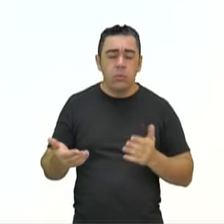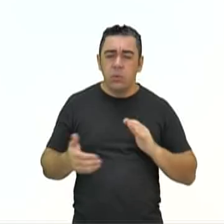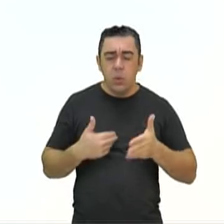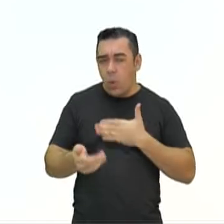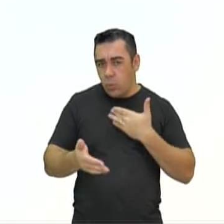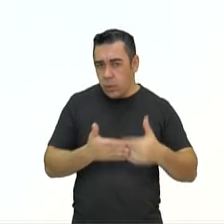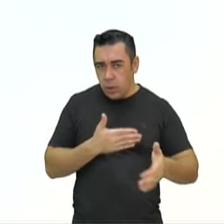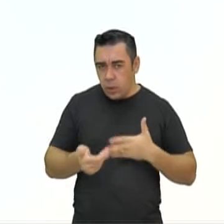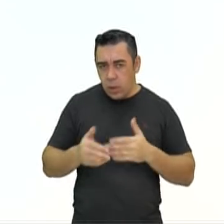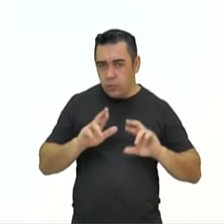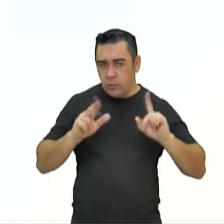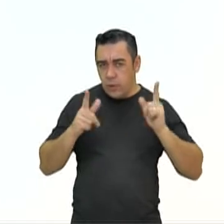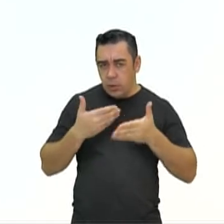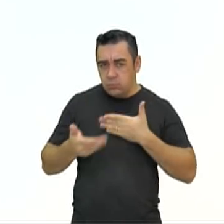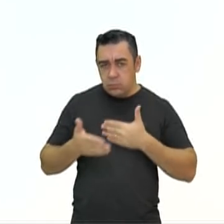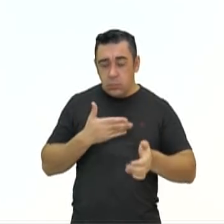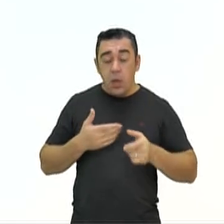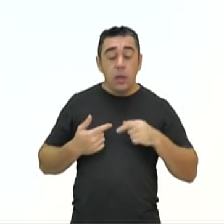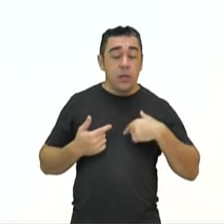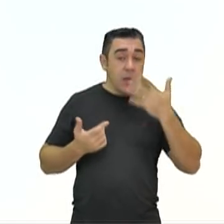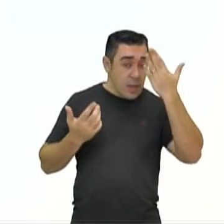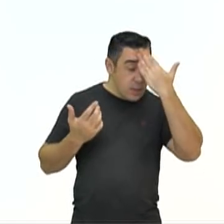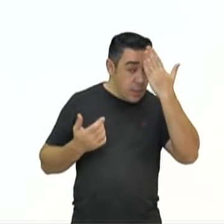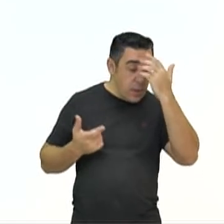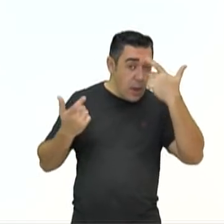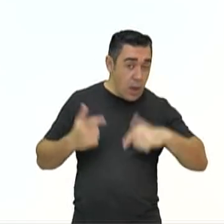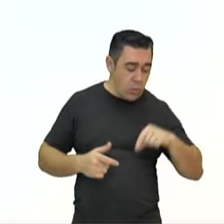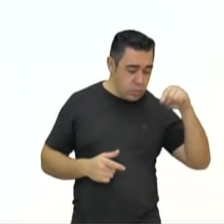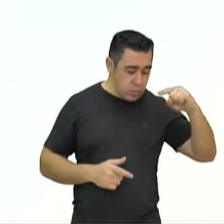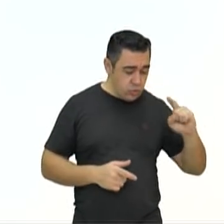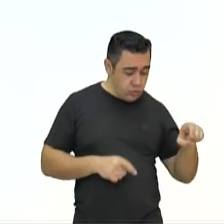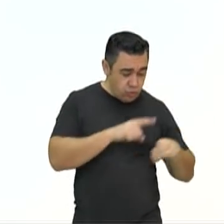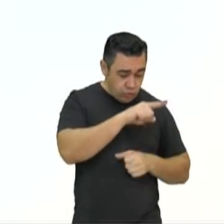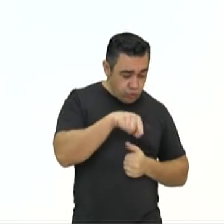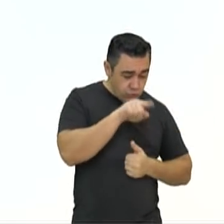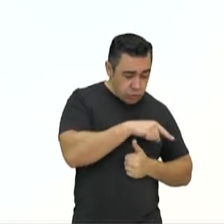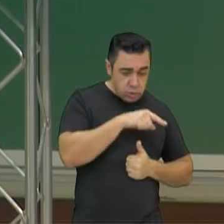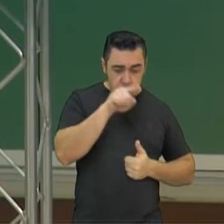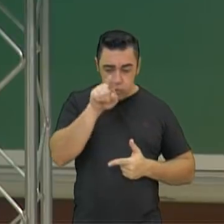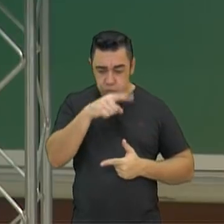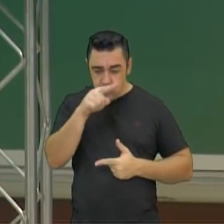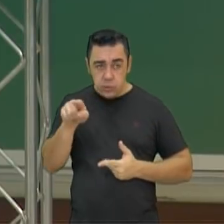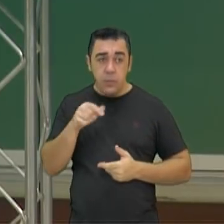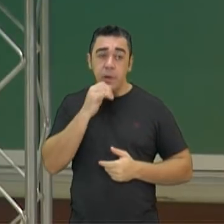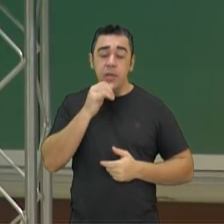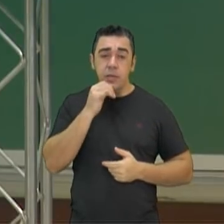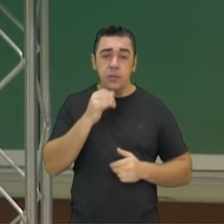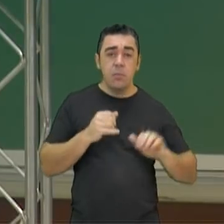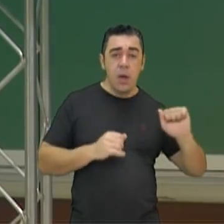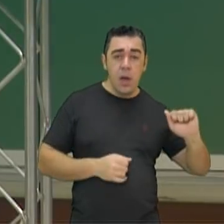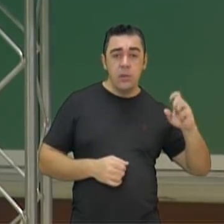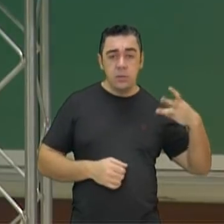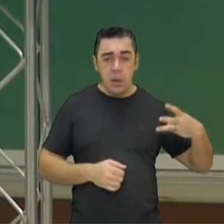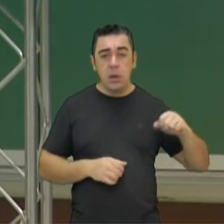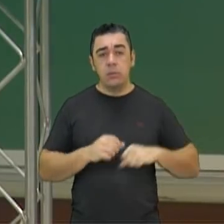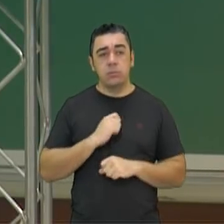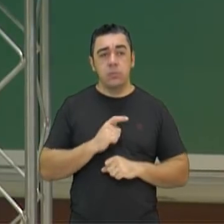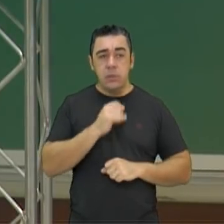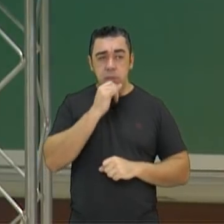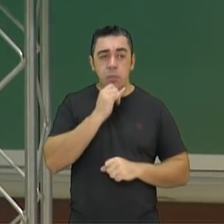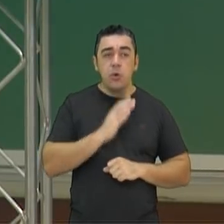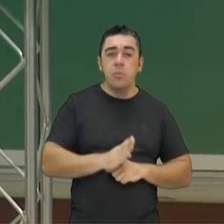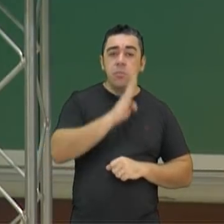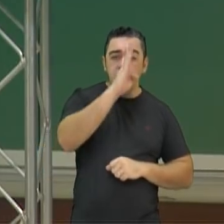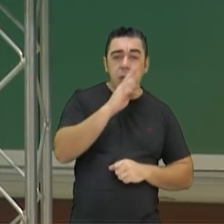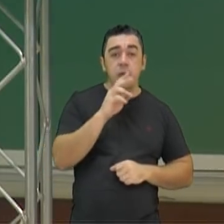peão, isso não vai fazer diferença. Eu só quero que você saiba qual que é essa casa, essa